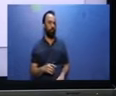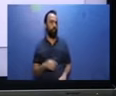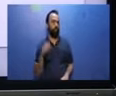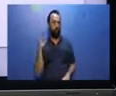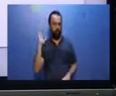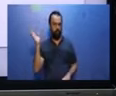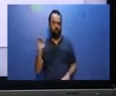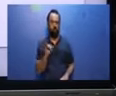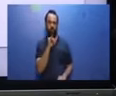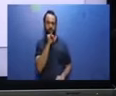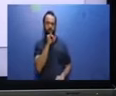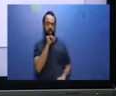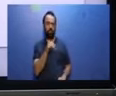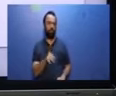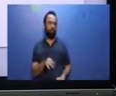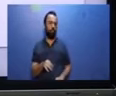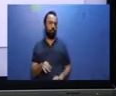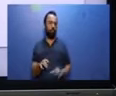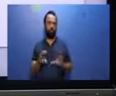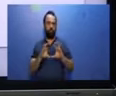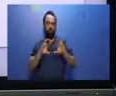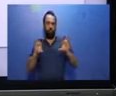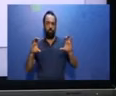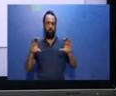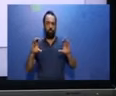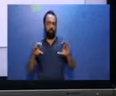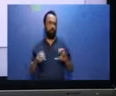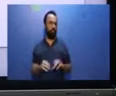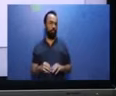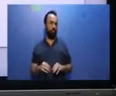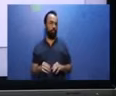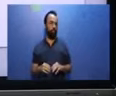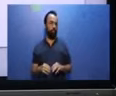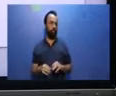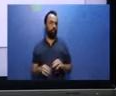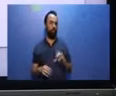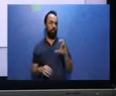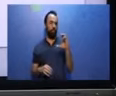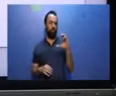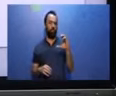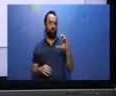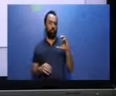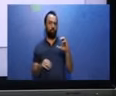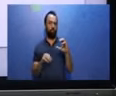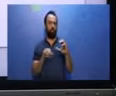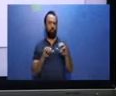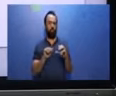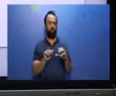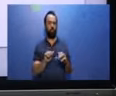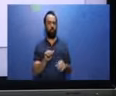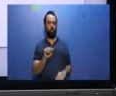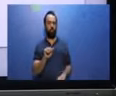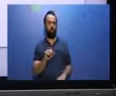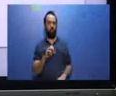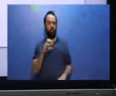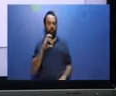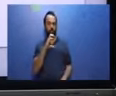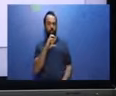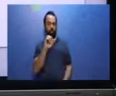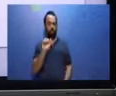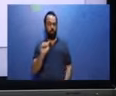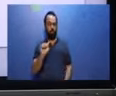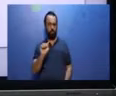aqui um outro exemplo de uma fórmula diferente lembrando que aqui ó nós temos o símbolo cálcio né a primeira